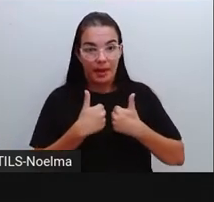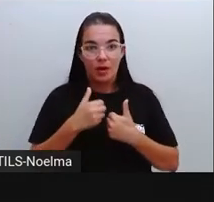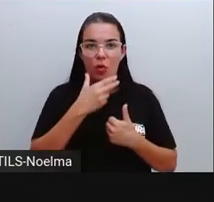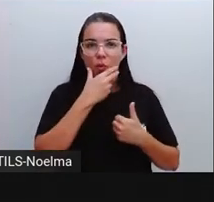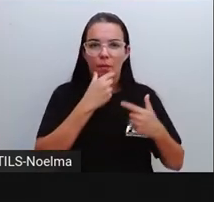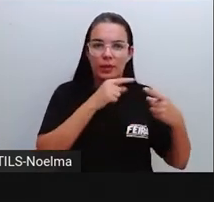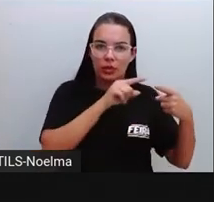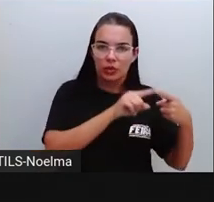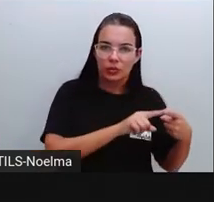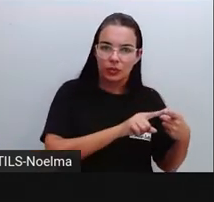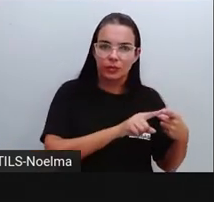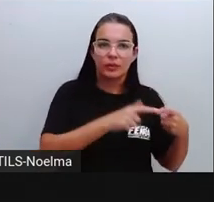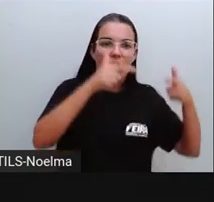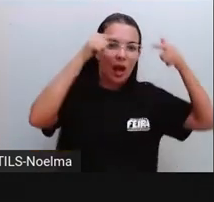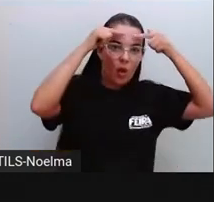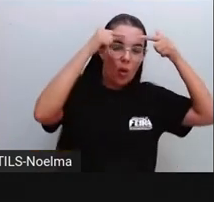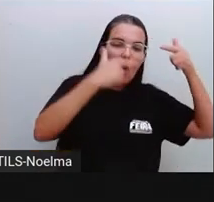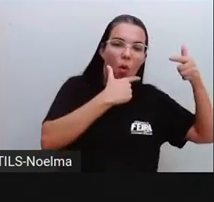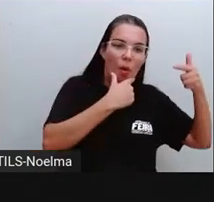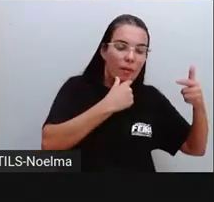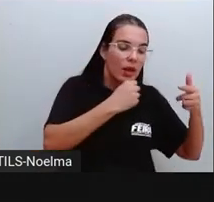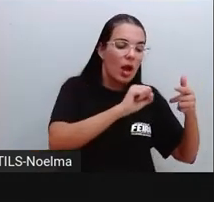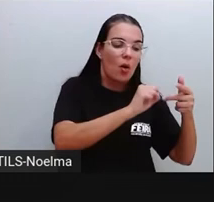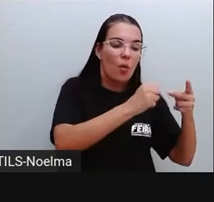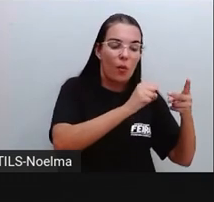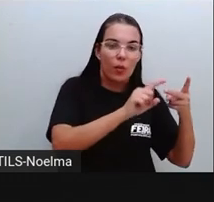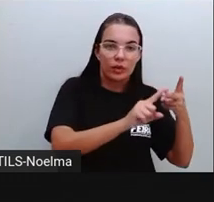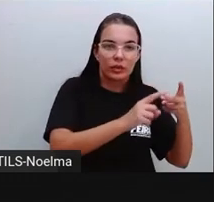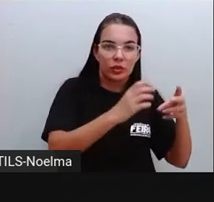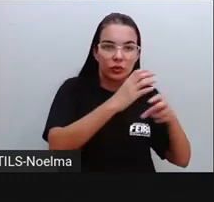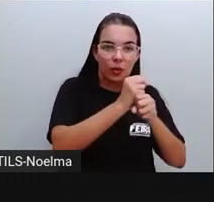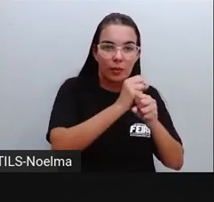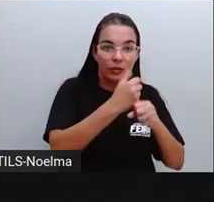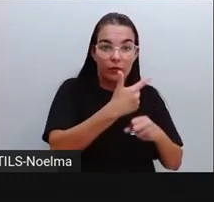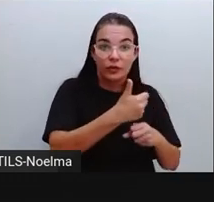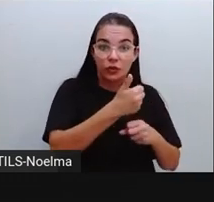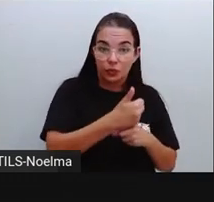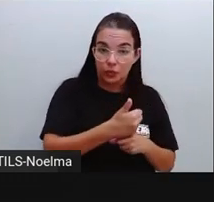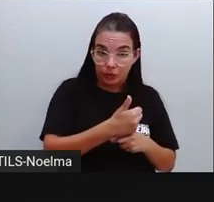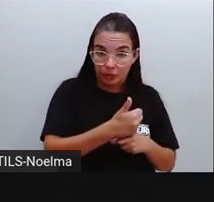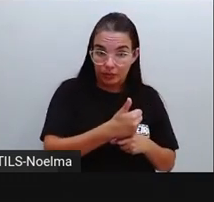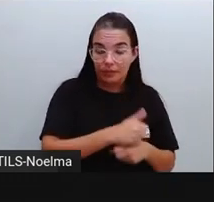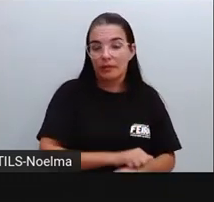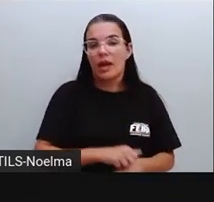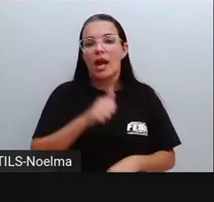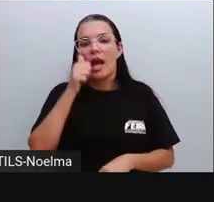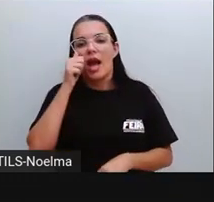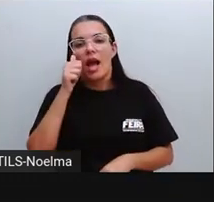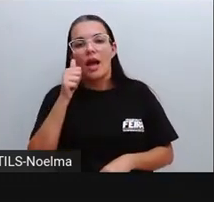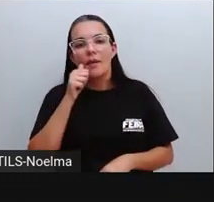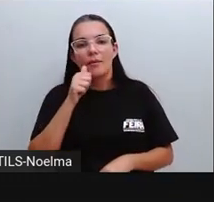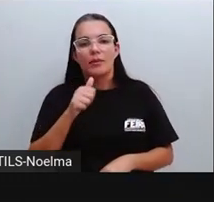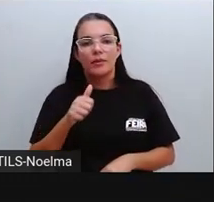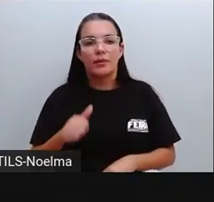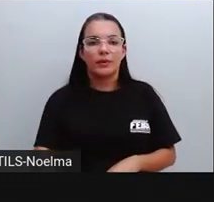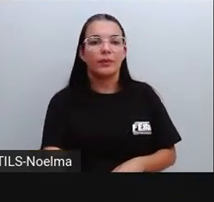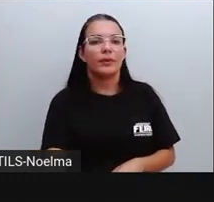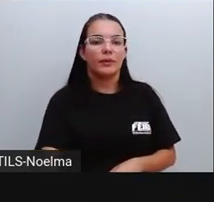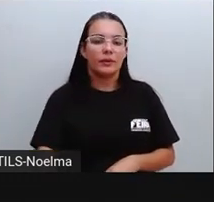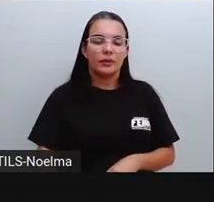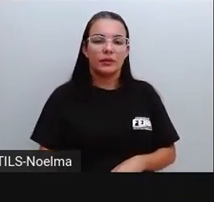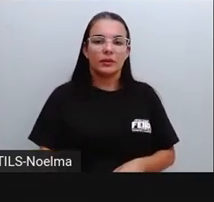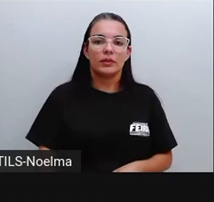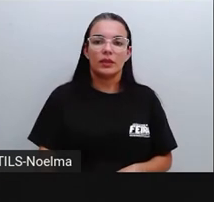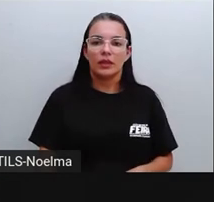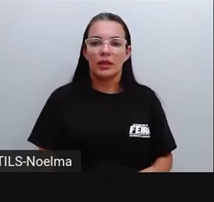cartas rei e 8, totalizando 21 pontos, tá bom? Como é que eu sei, Pró? O rei vale